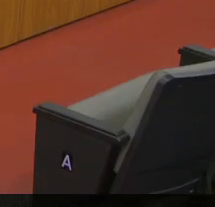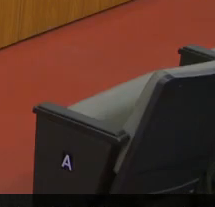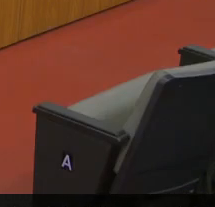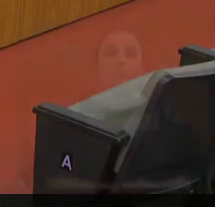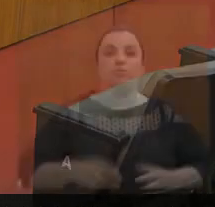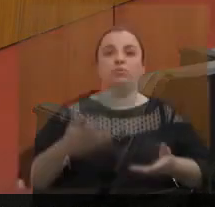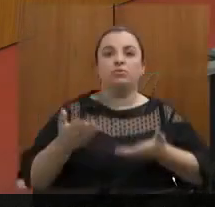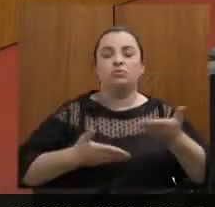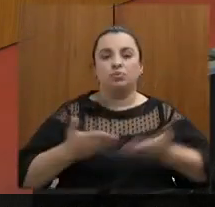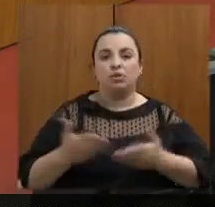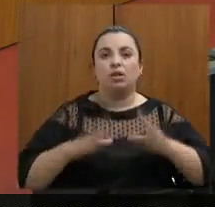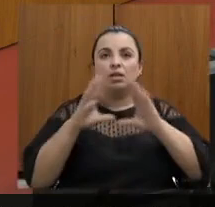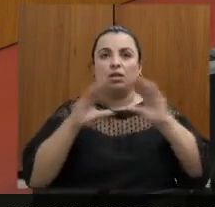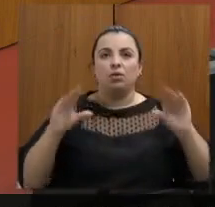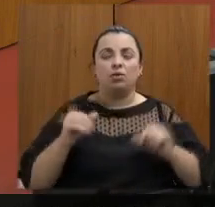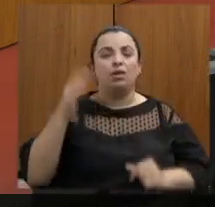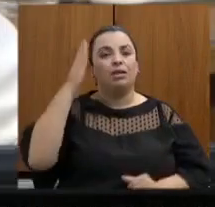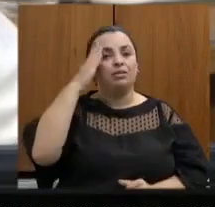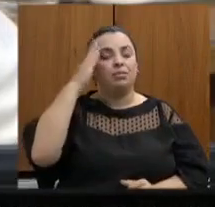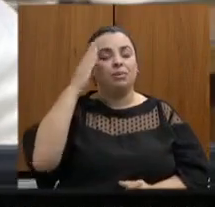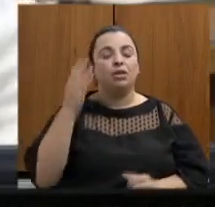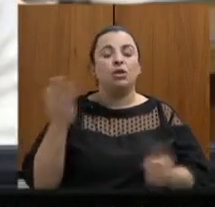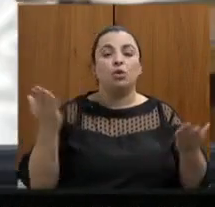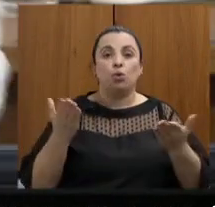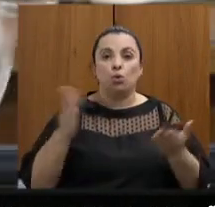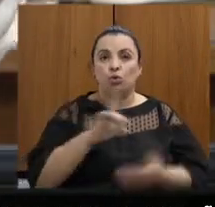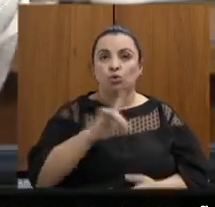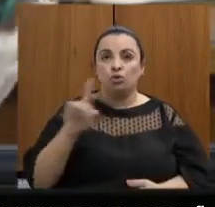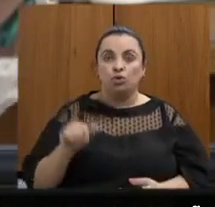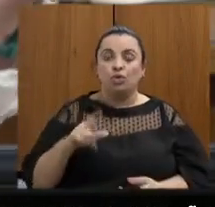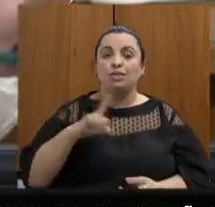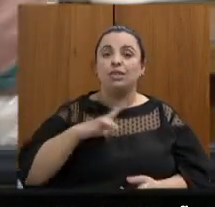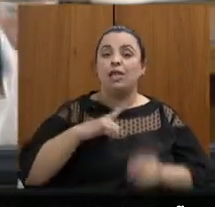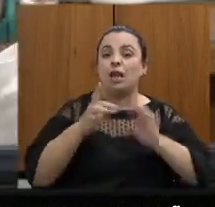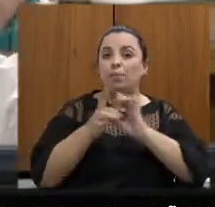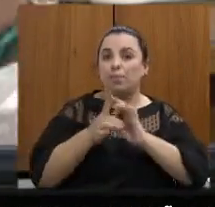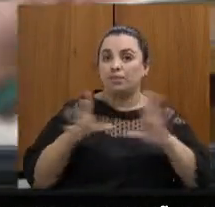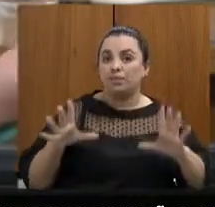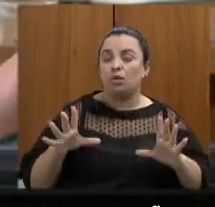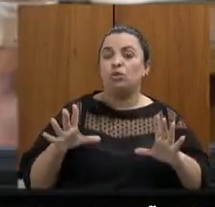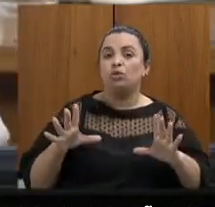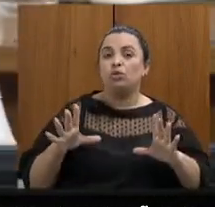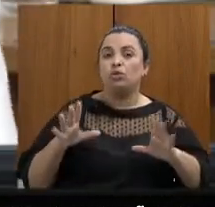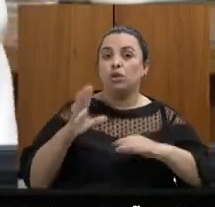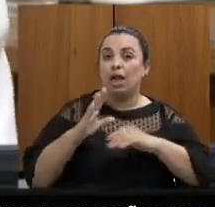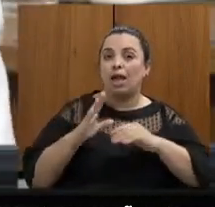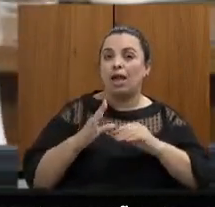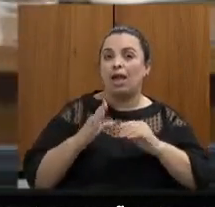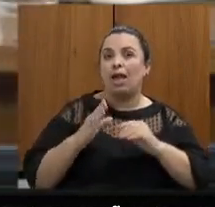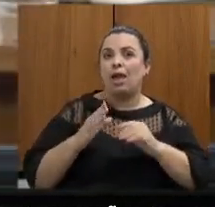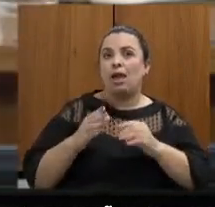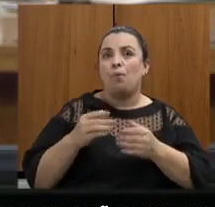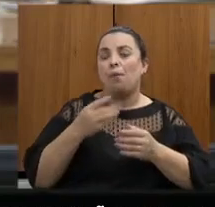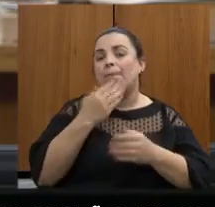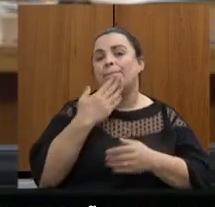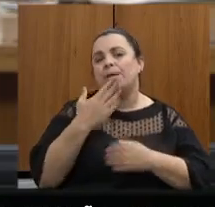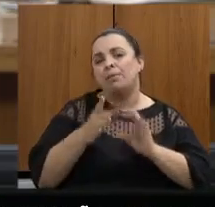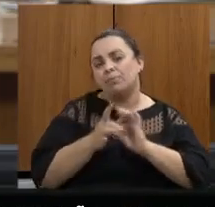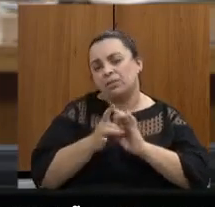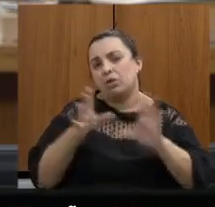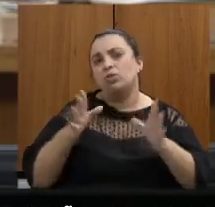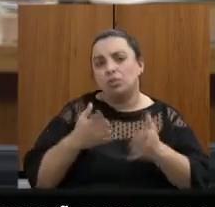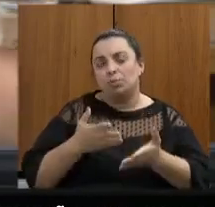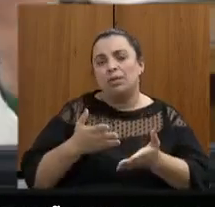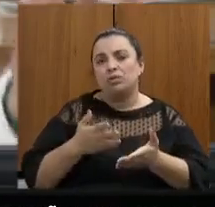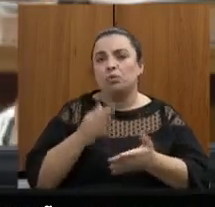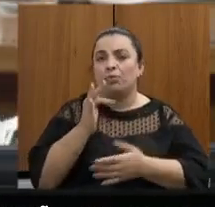gostar gostaria de saber se na data de hoje a partir da permissão de habilitação que não é uma adesão né uma permissão de habilitação para